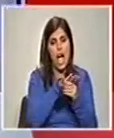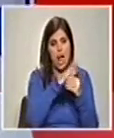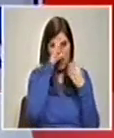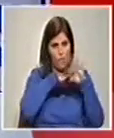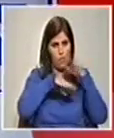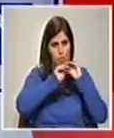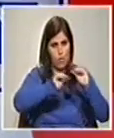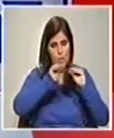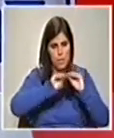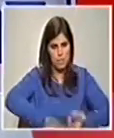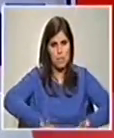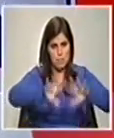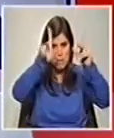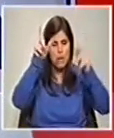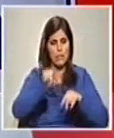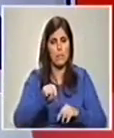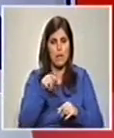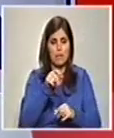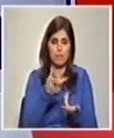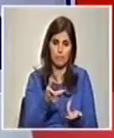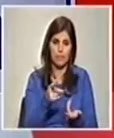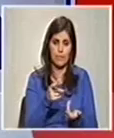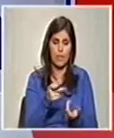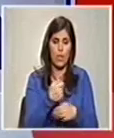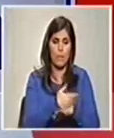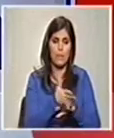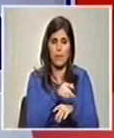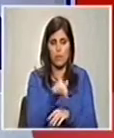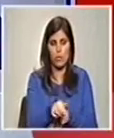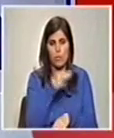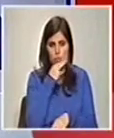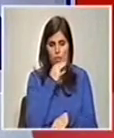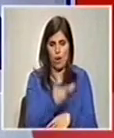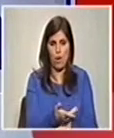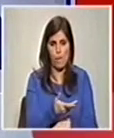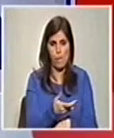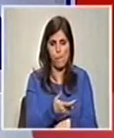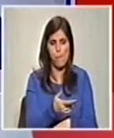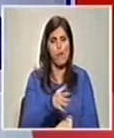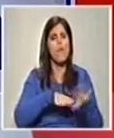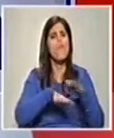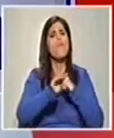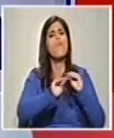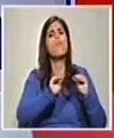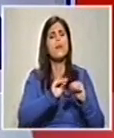área em crescente também neste setor de que estamos a falar. Que formação, nomeadamente, é que vocês fazem nesta